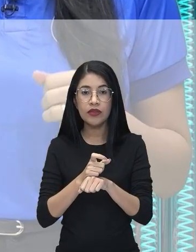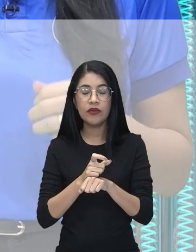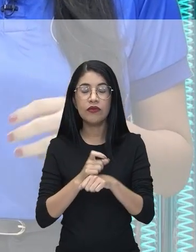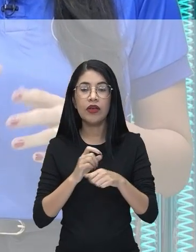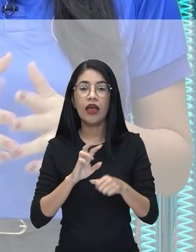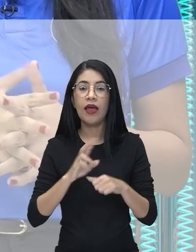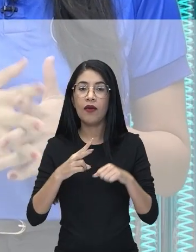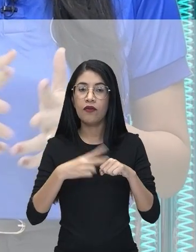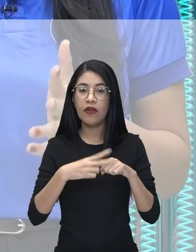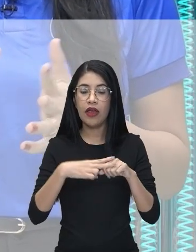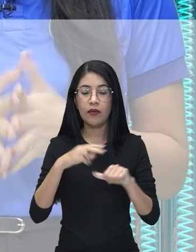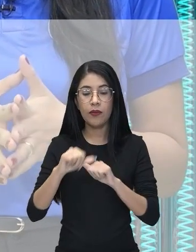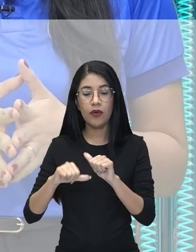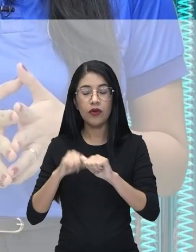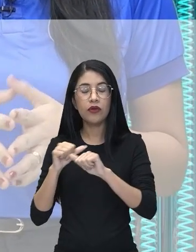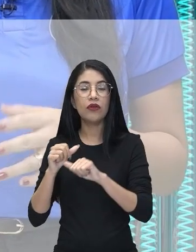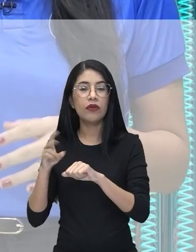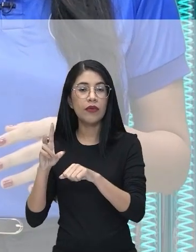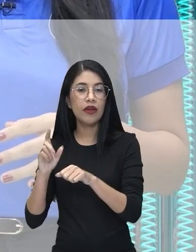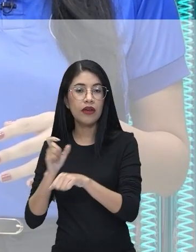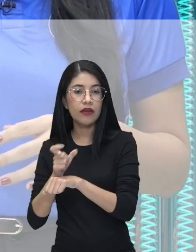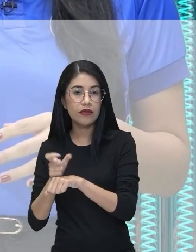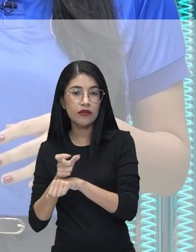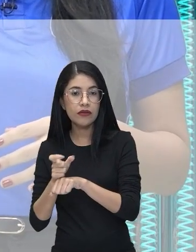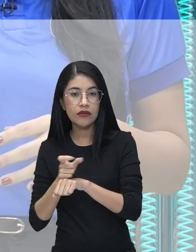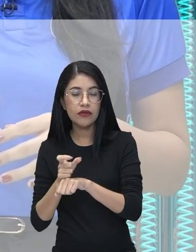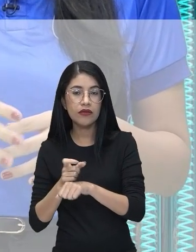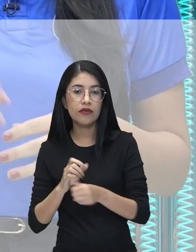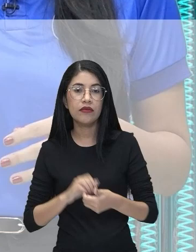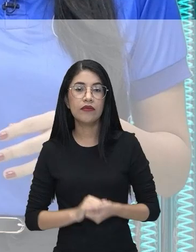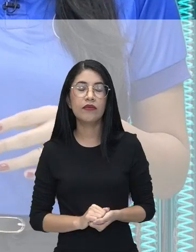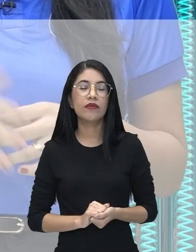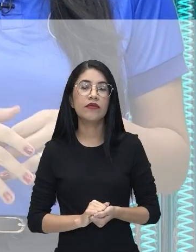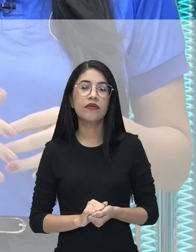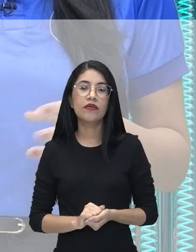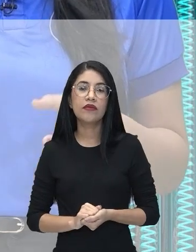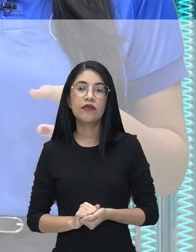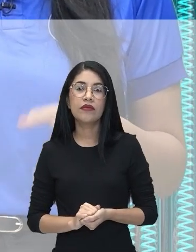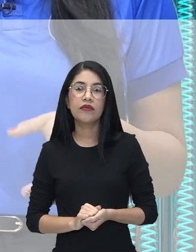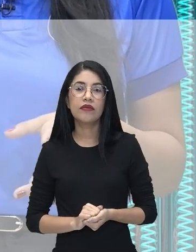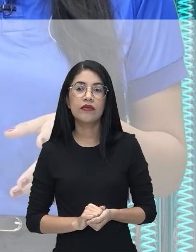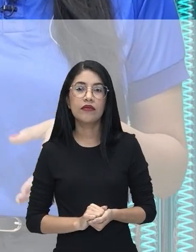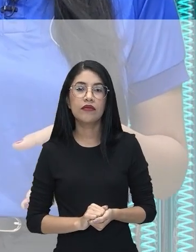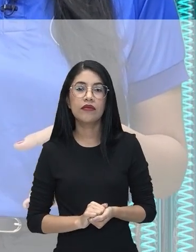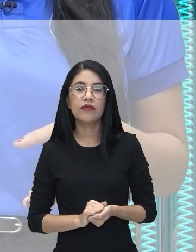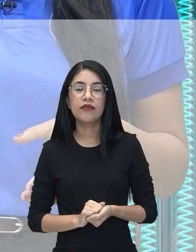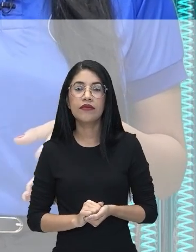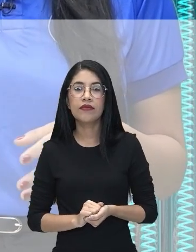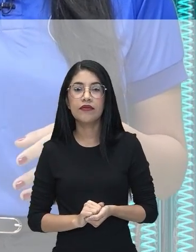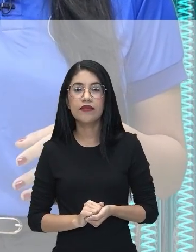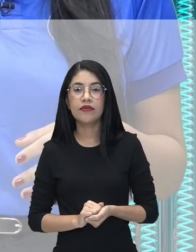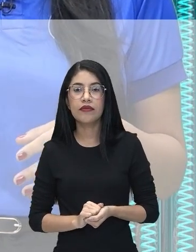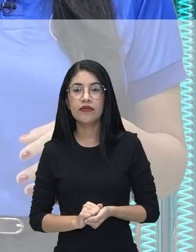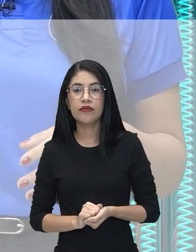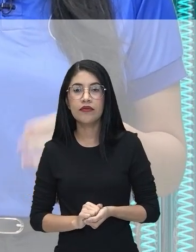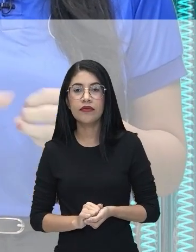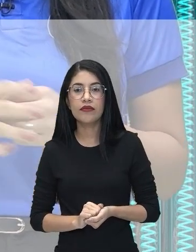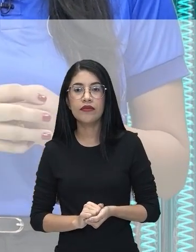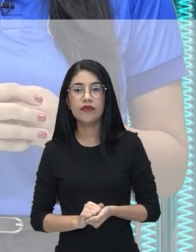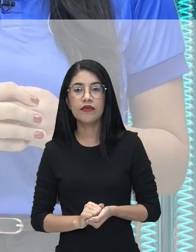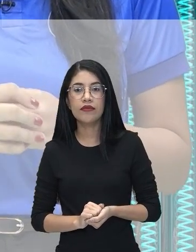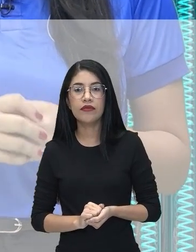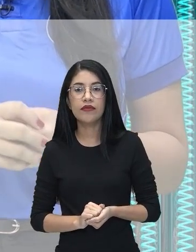é aceitável, acceptable e adorable. Vocês podem repetir, acceptable and